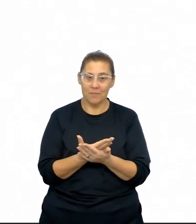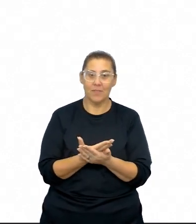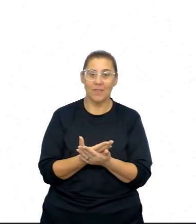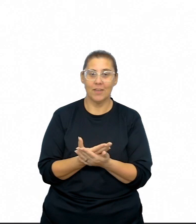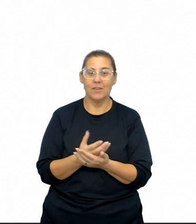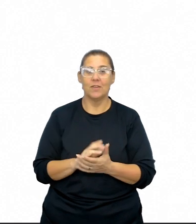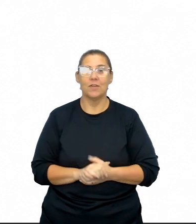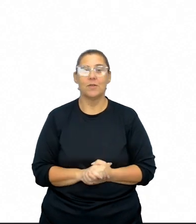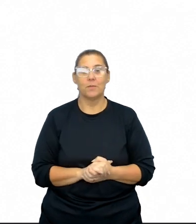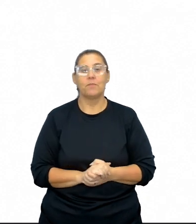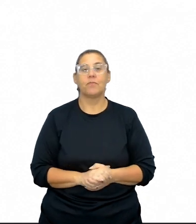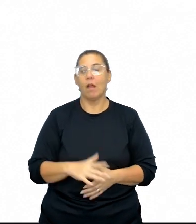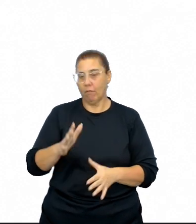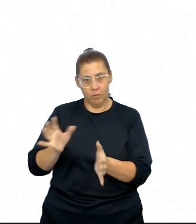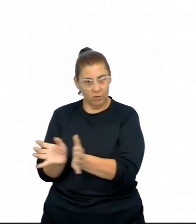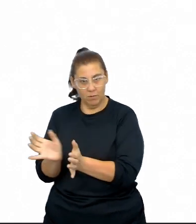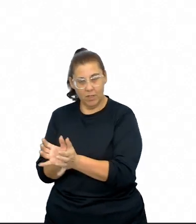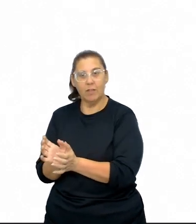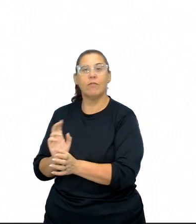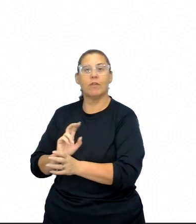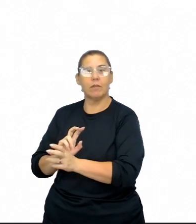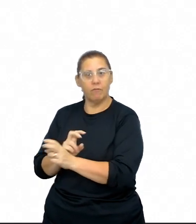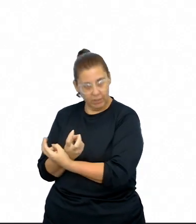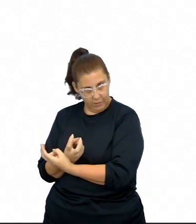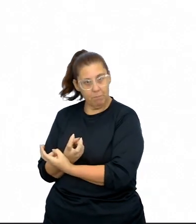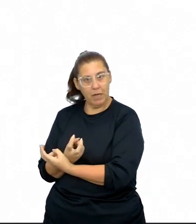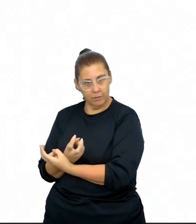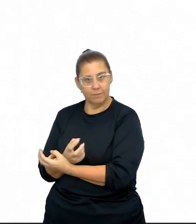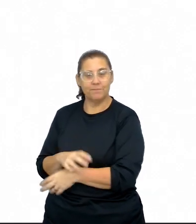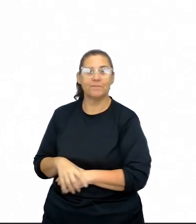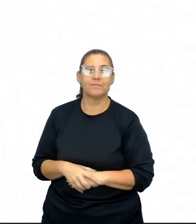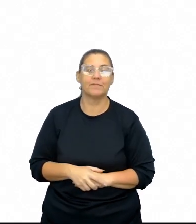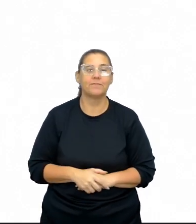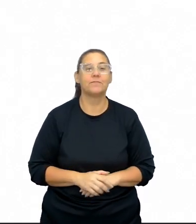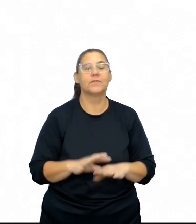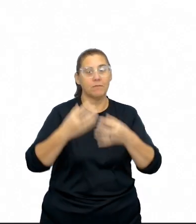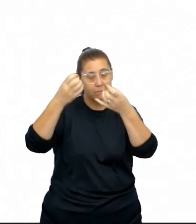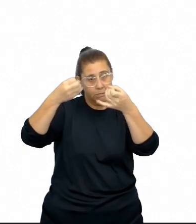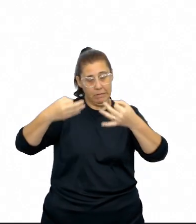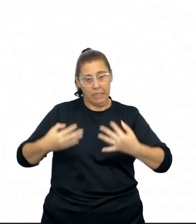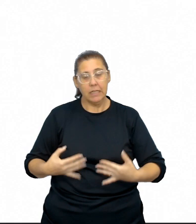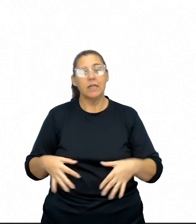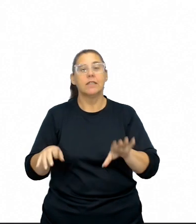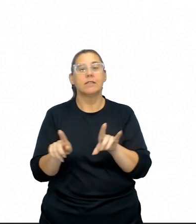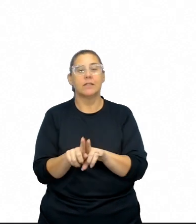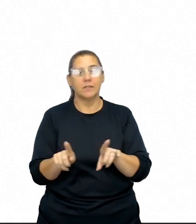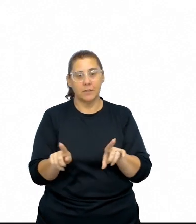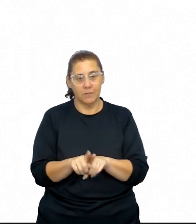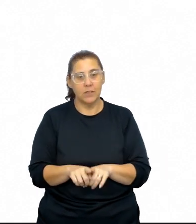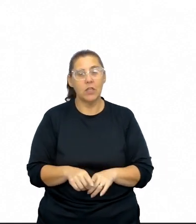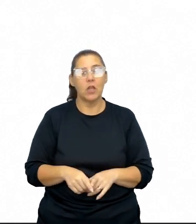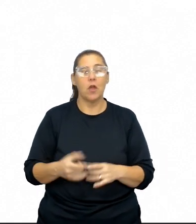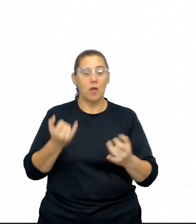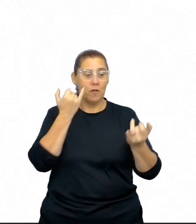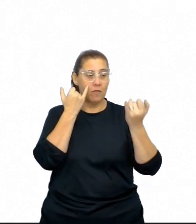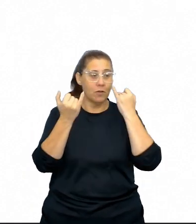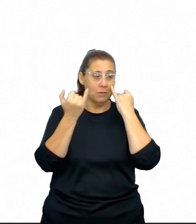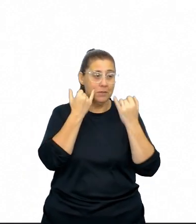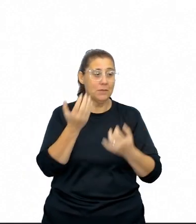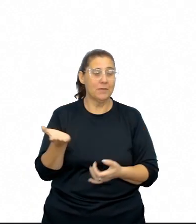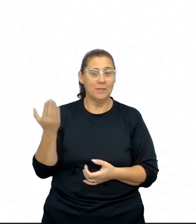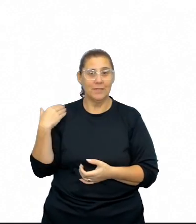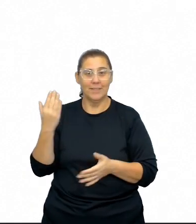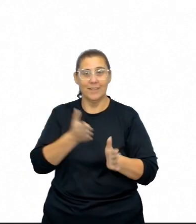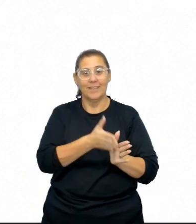as classes dos vertebrados. Então, como nós explicamos também em informações anteriores, né,